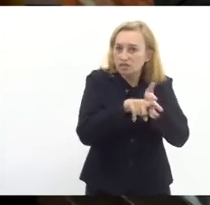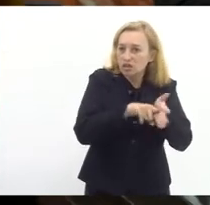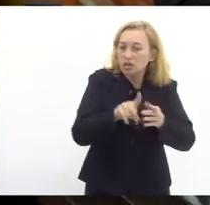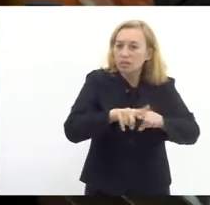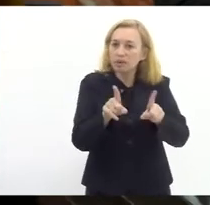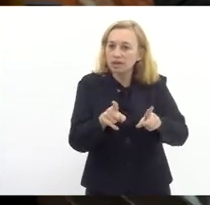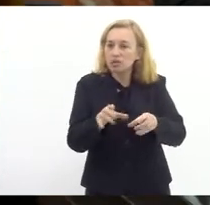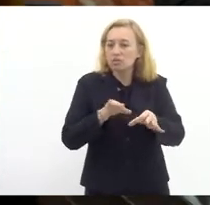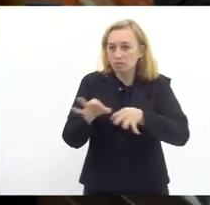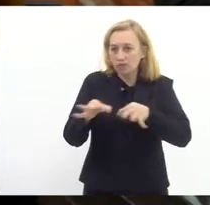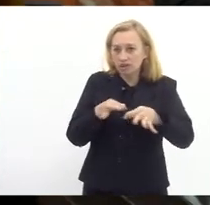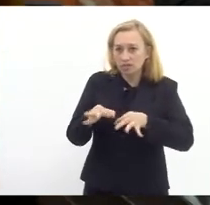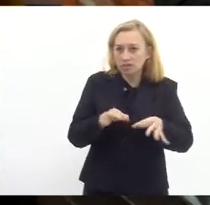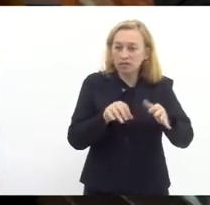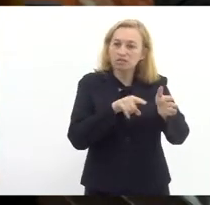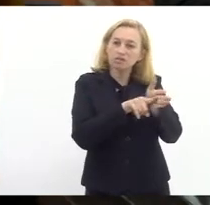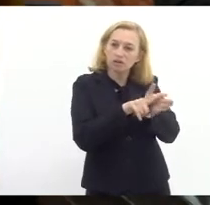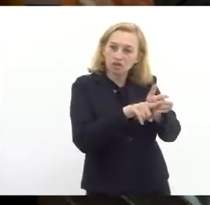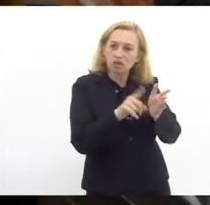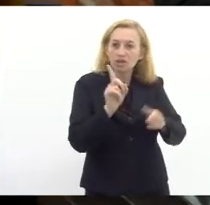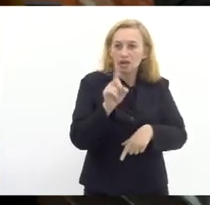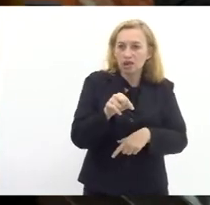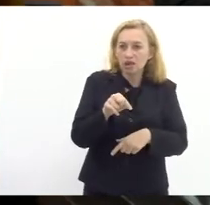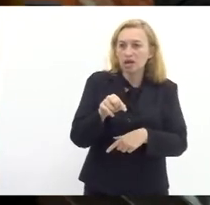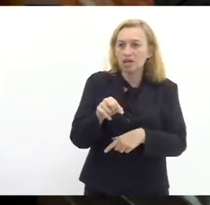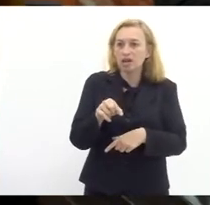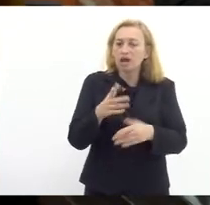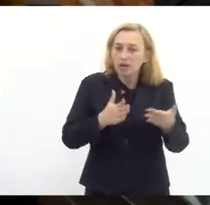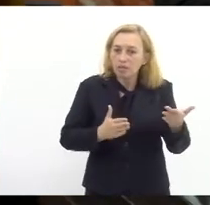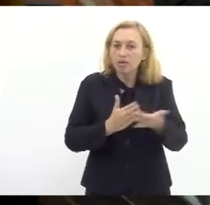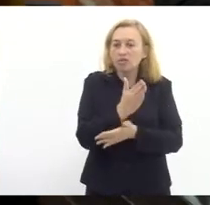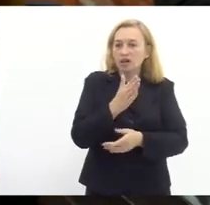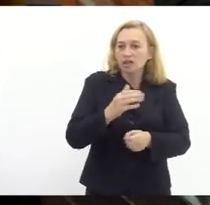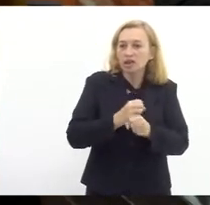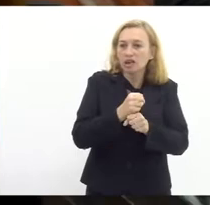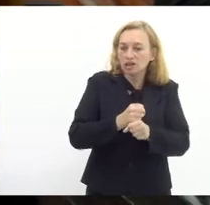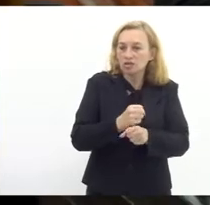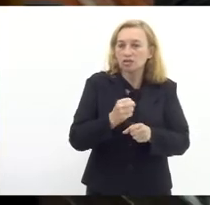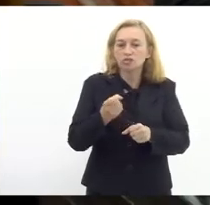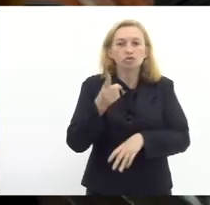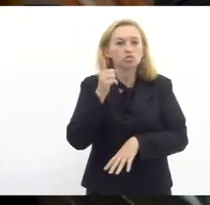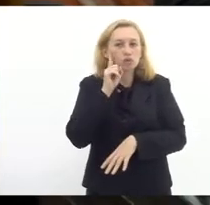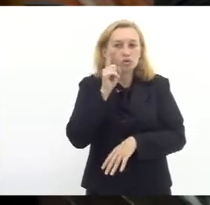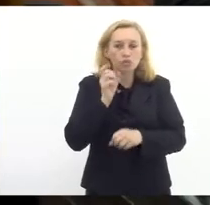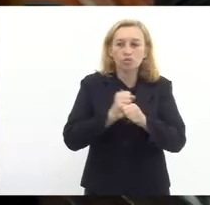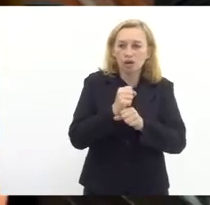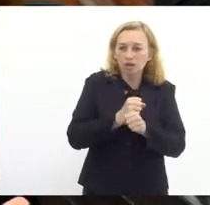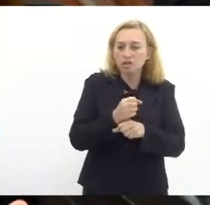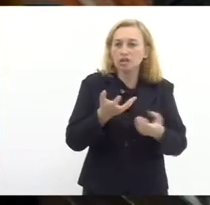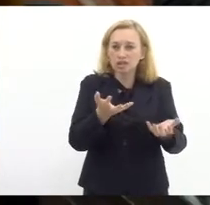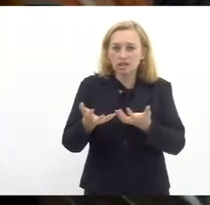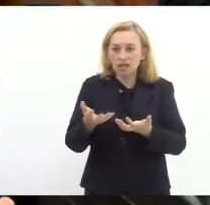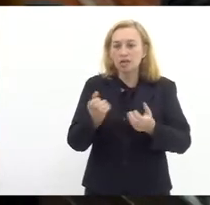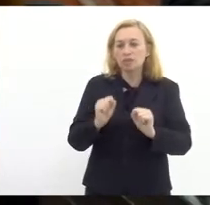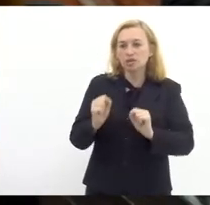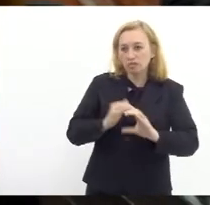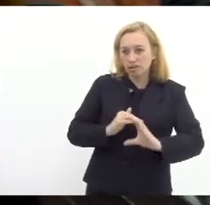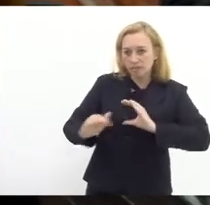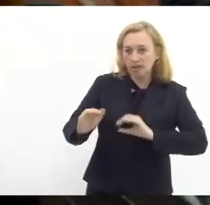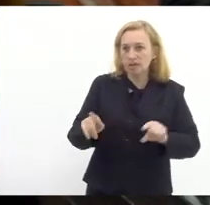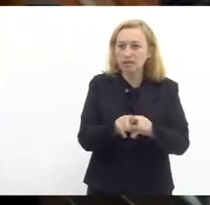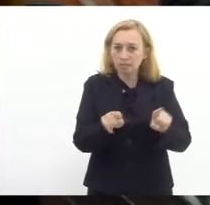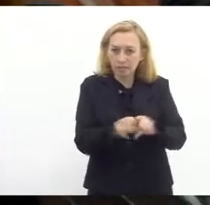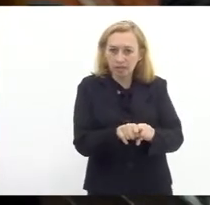tem um plano de fiscalização, uma rotina que é aprovada anualmente dentro do Conselho. E, se os senhores quiserem, a gente pode encaminhar também um